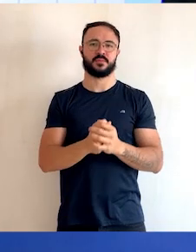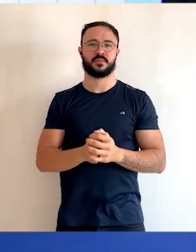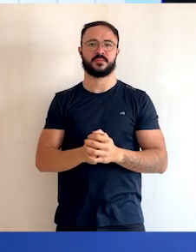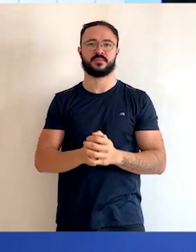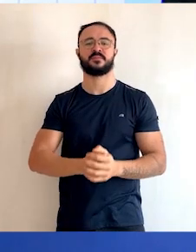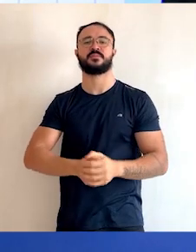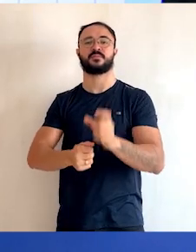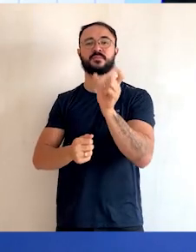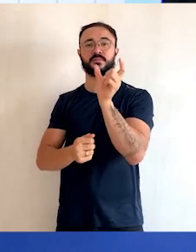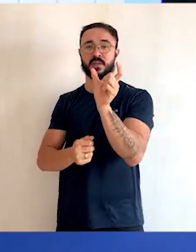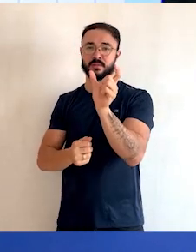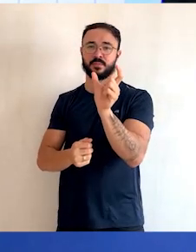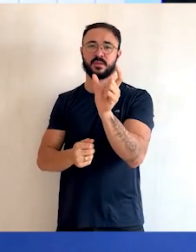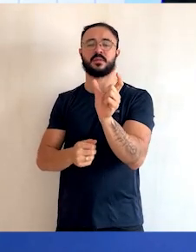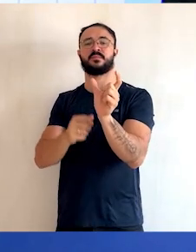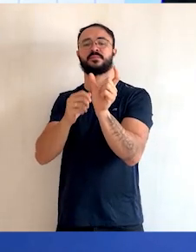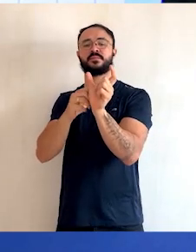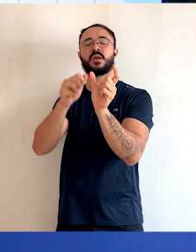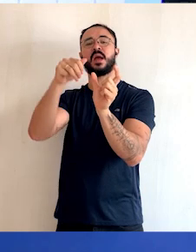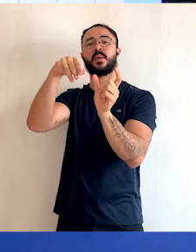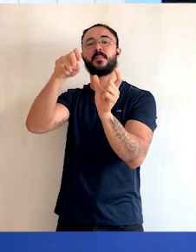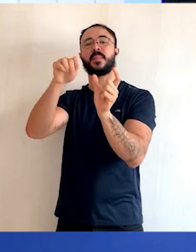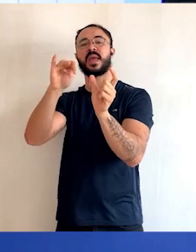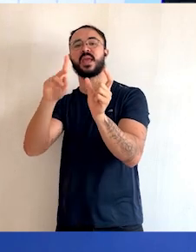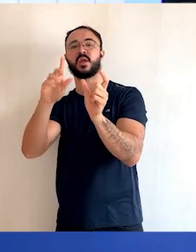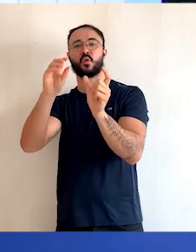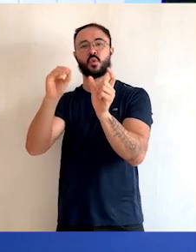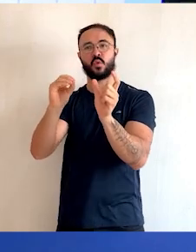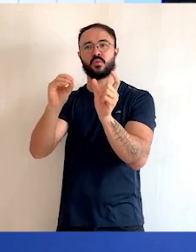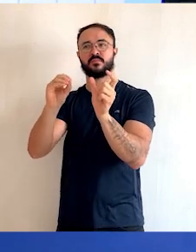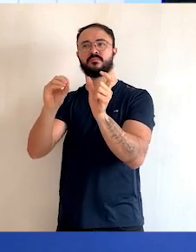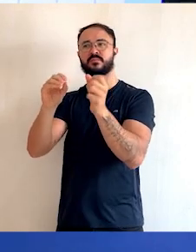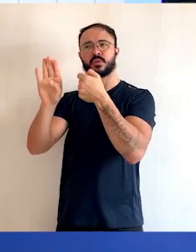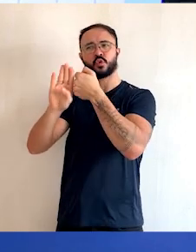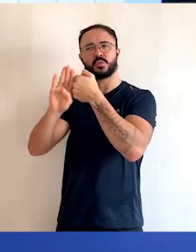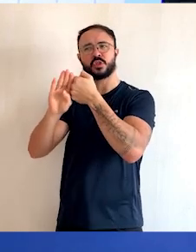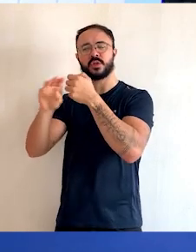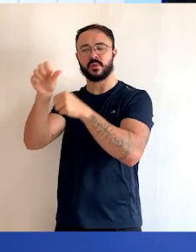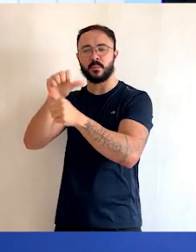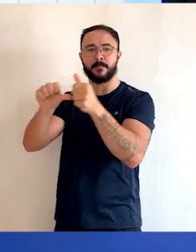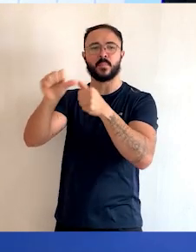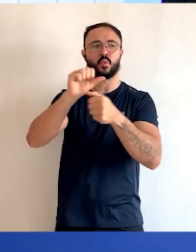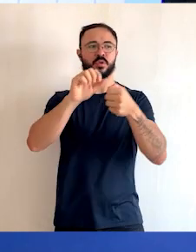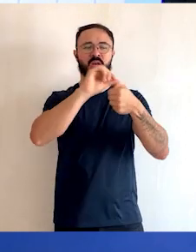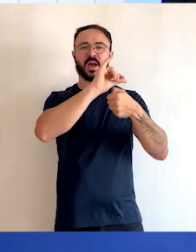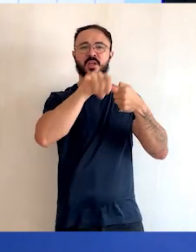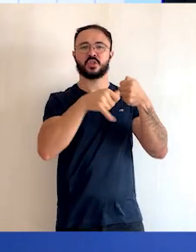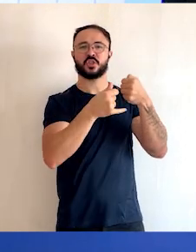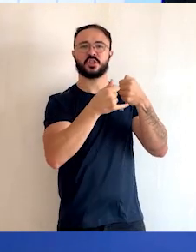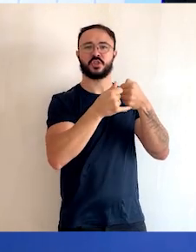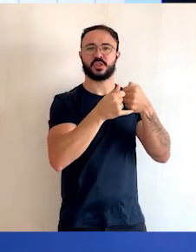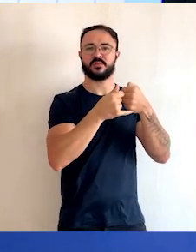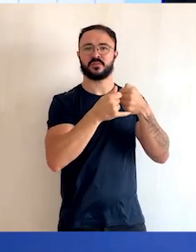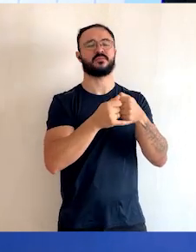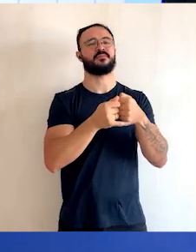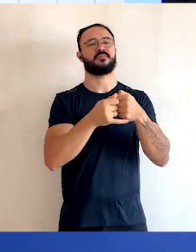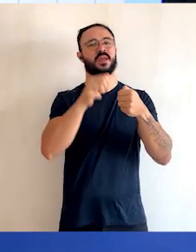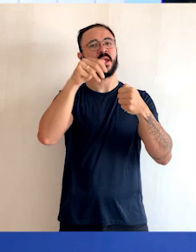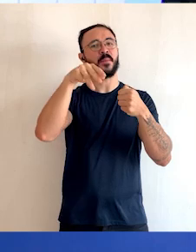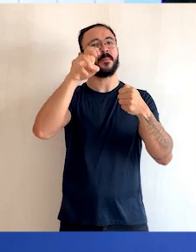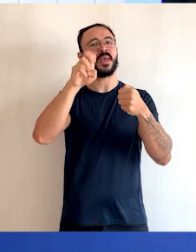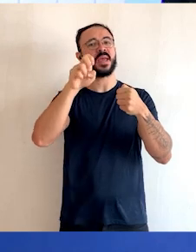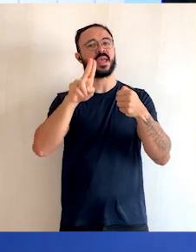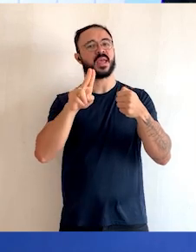abstrato. A partir do substantivo café, acrescentamos o adjetivo ao e formamos cafezal.